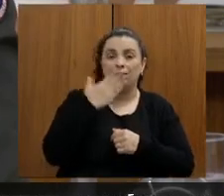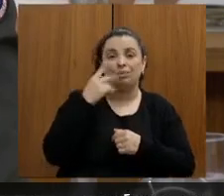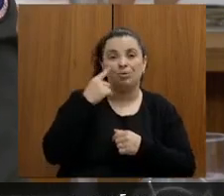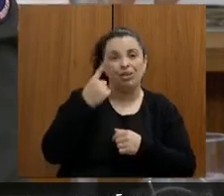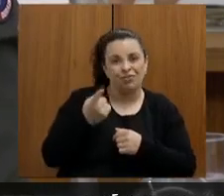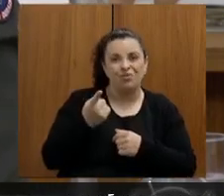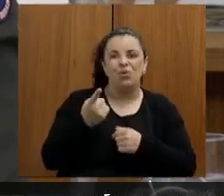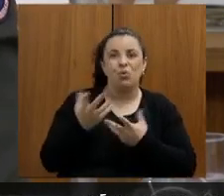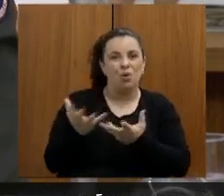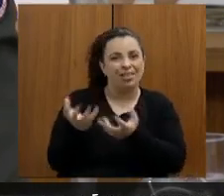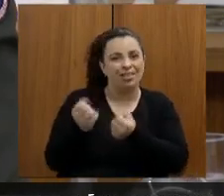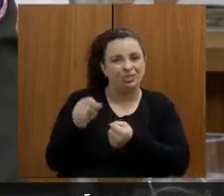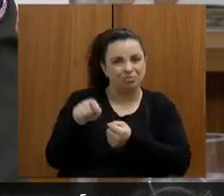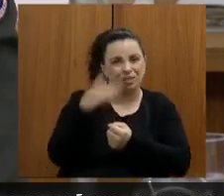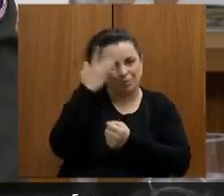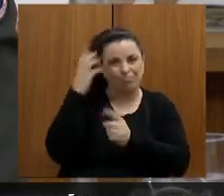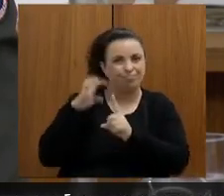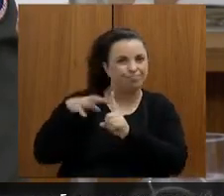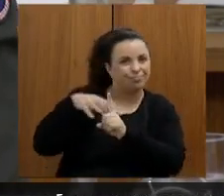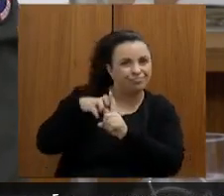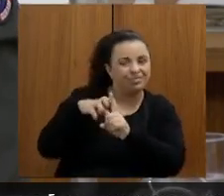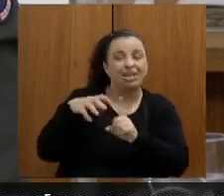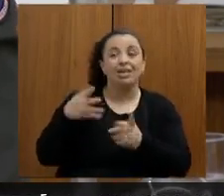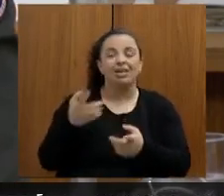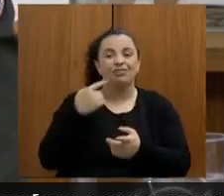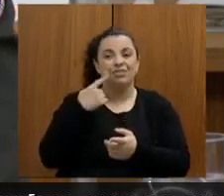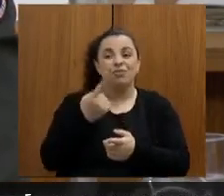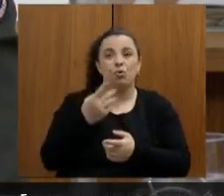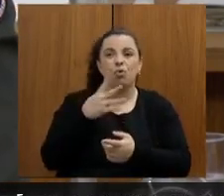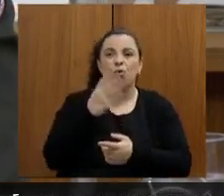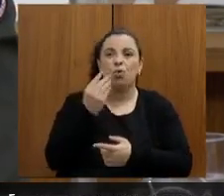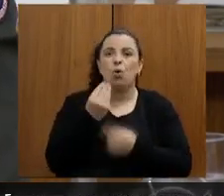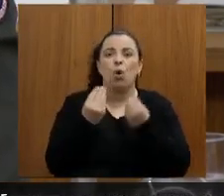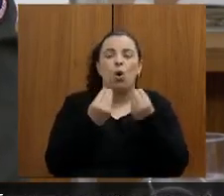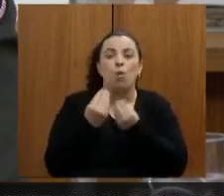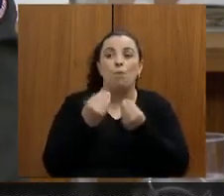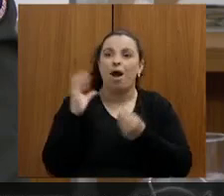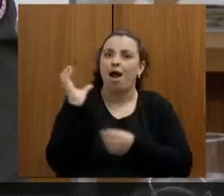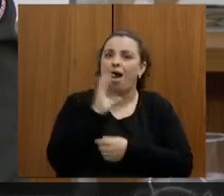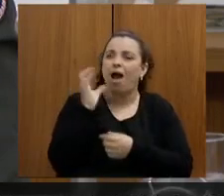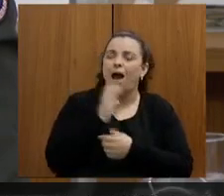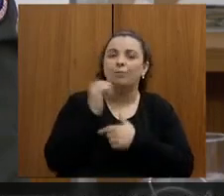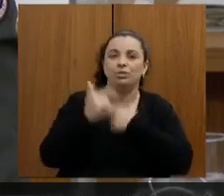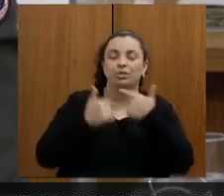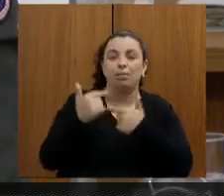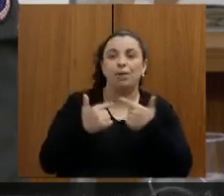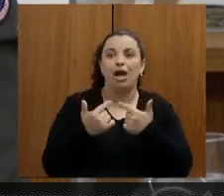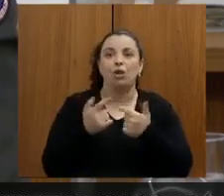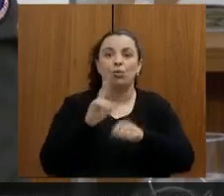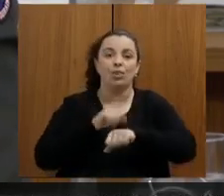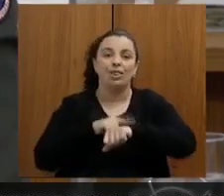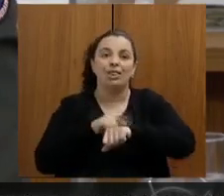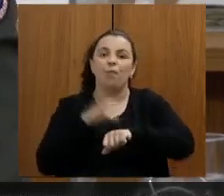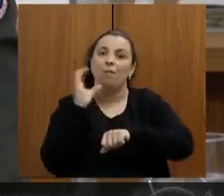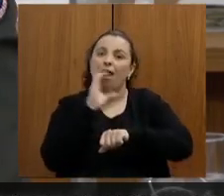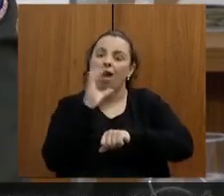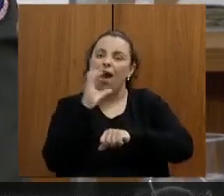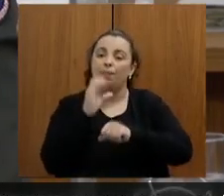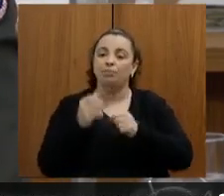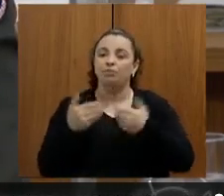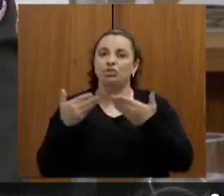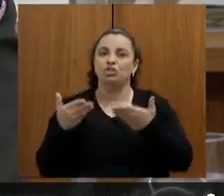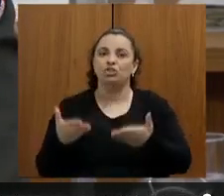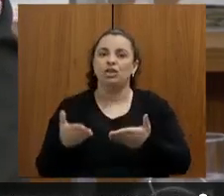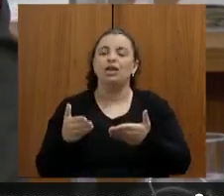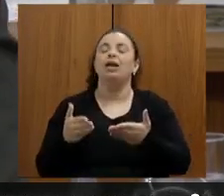bem próximo Rio também a nossa proatividade a nossa o nosso tempo resposta e uma dedicação